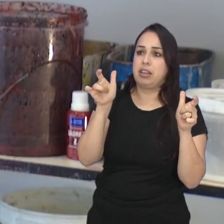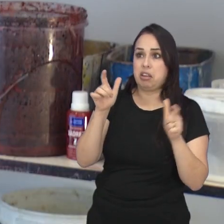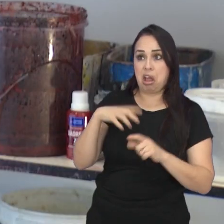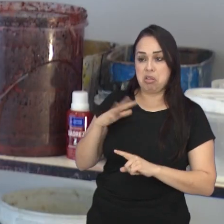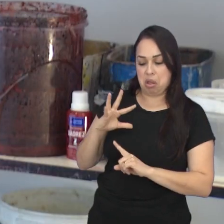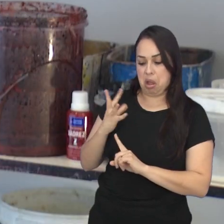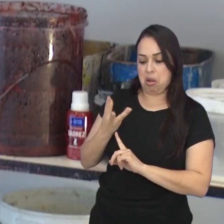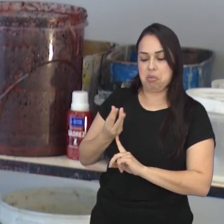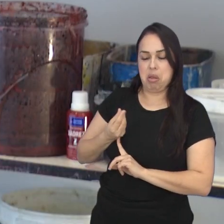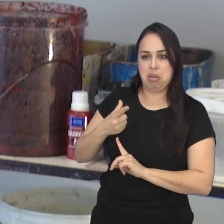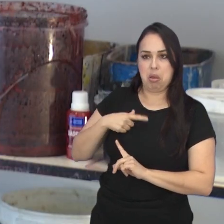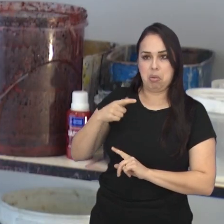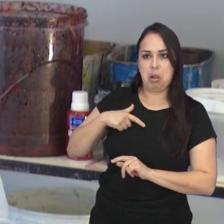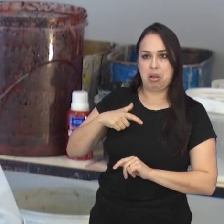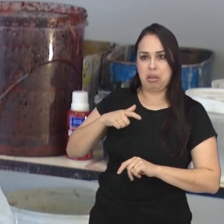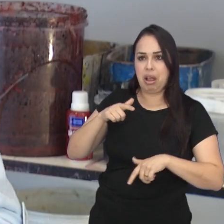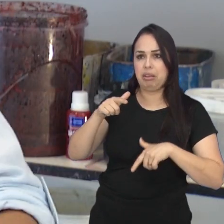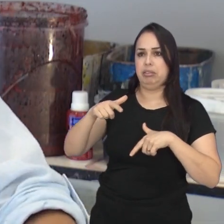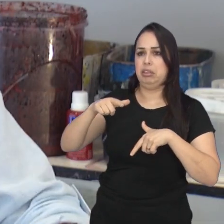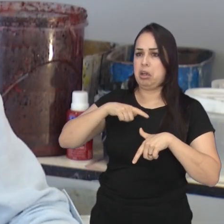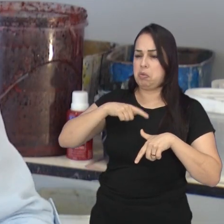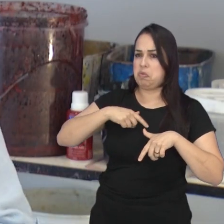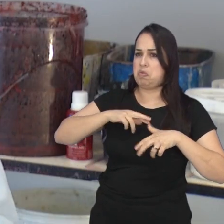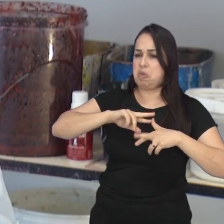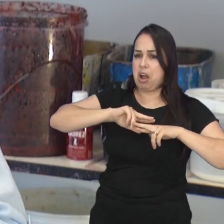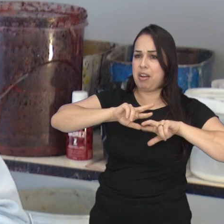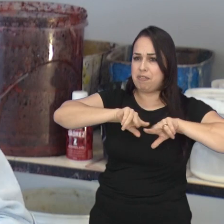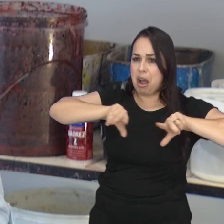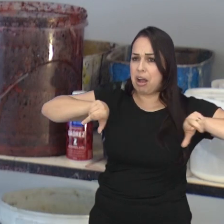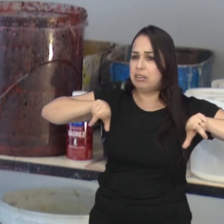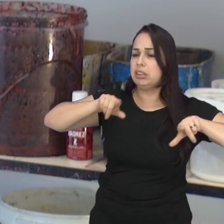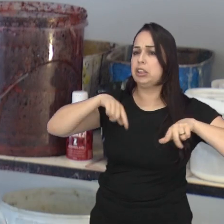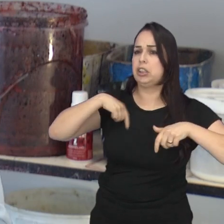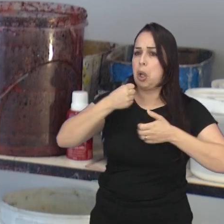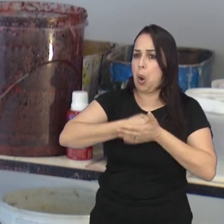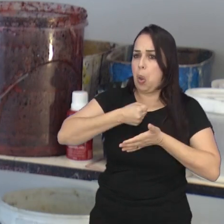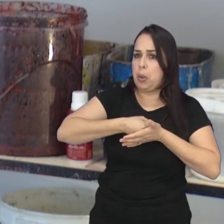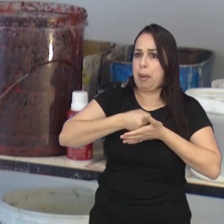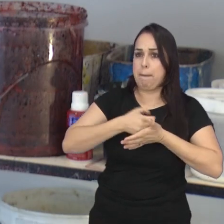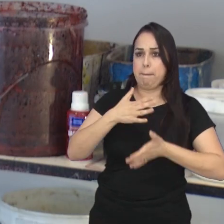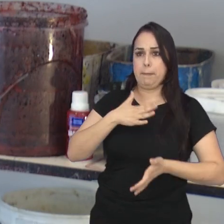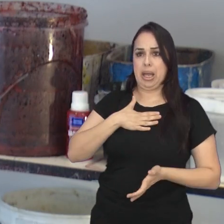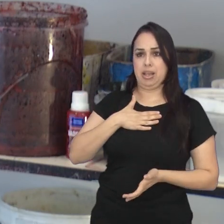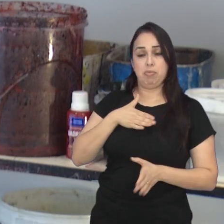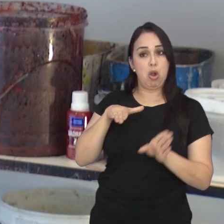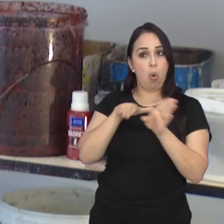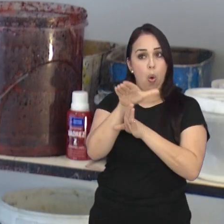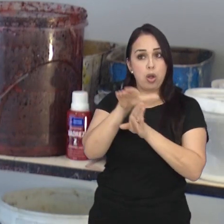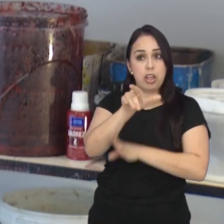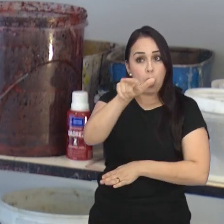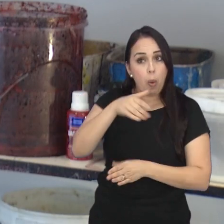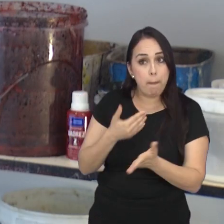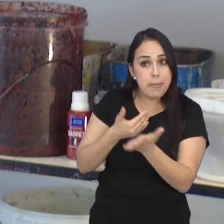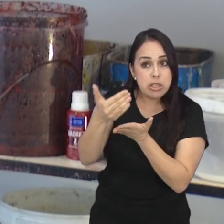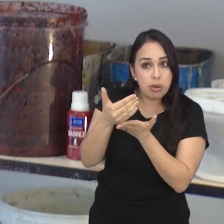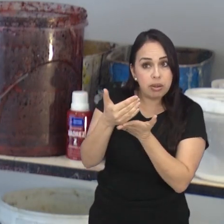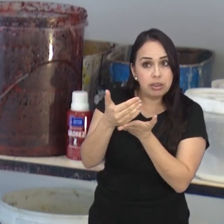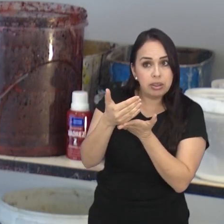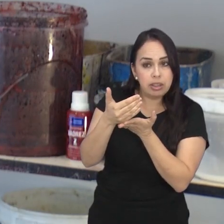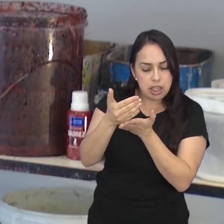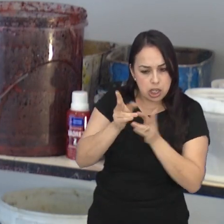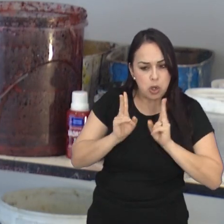muito artista que fica lá batalhando e que, né, mas o meu conselho você